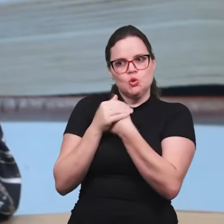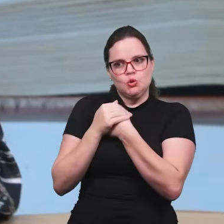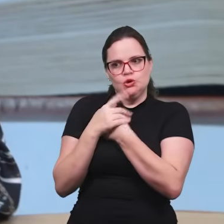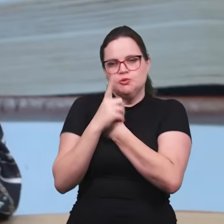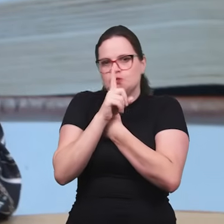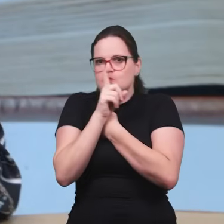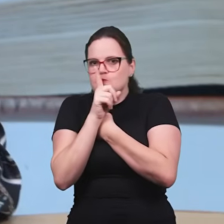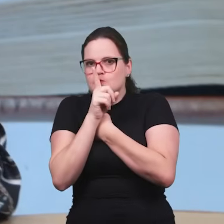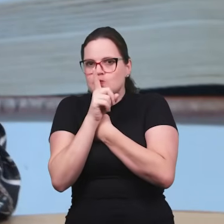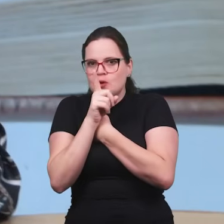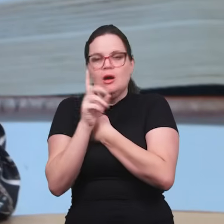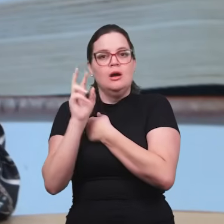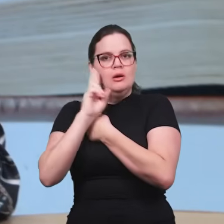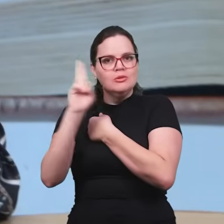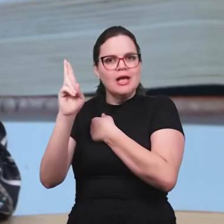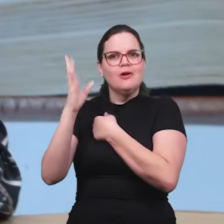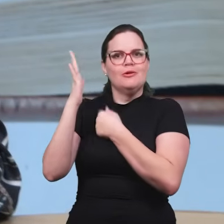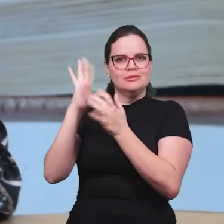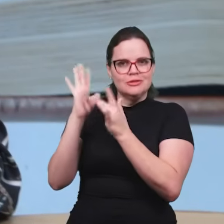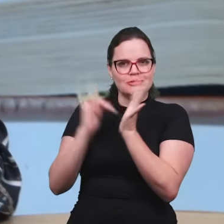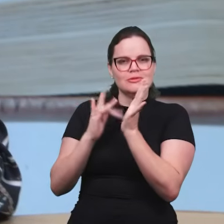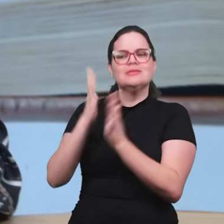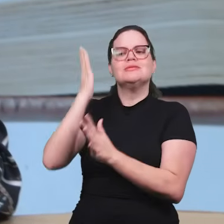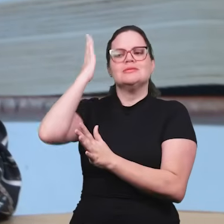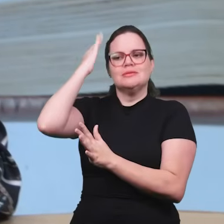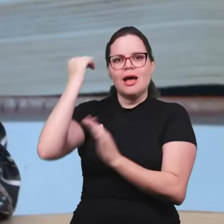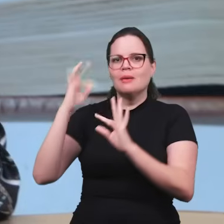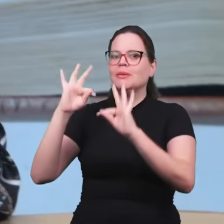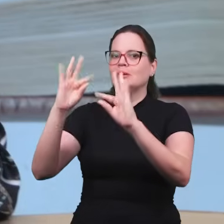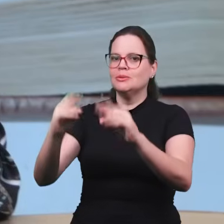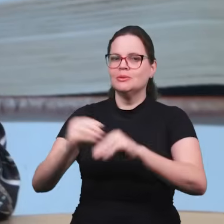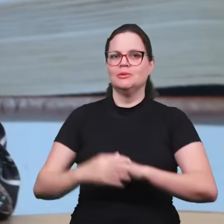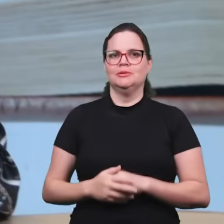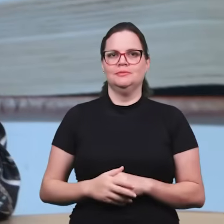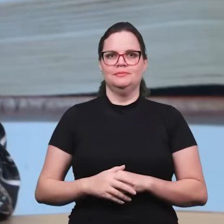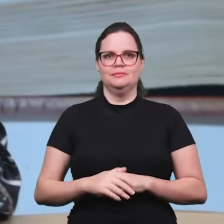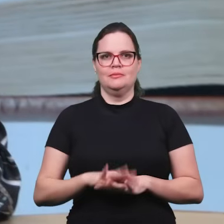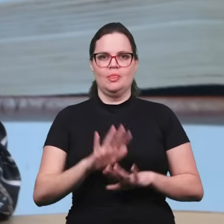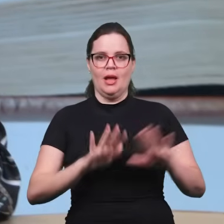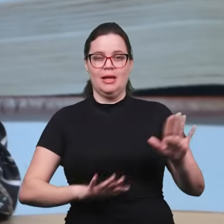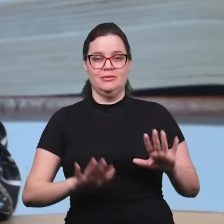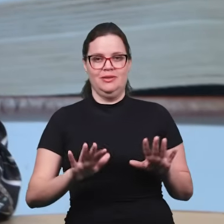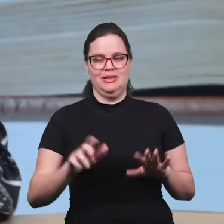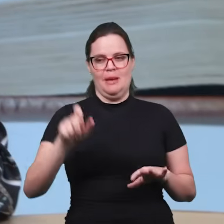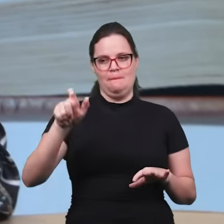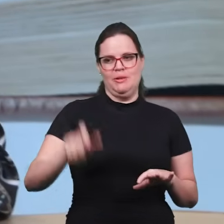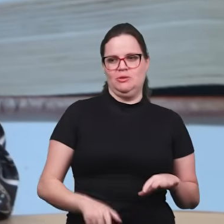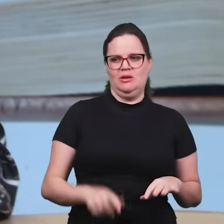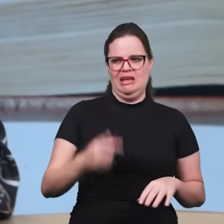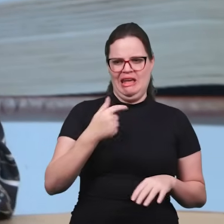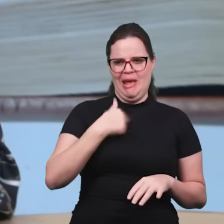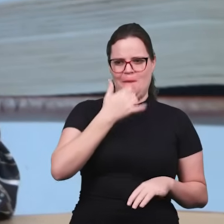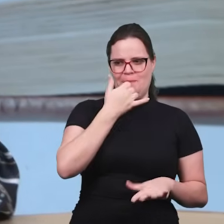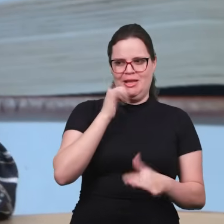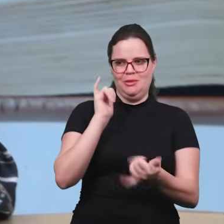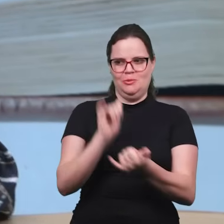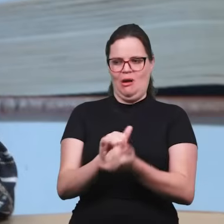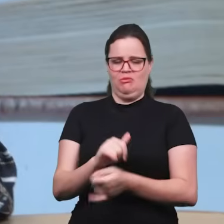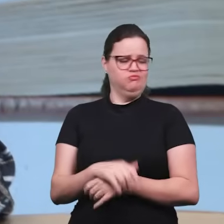tudo. E o que é mais interessante, talvez aquela pessoa que nós não perdoaríamos, Jesus